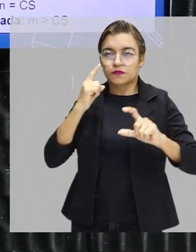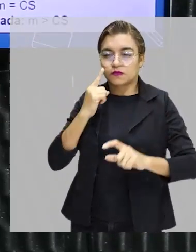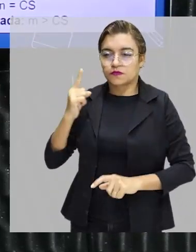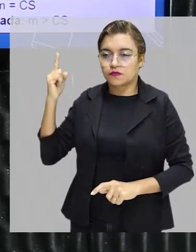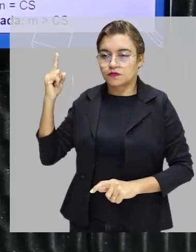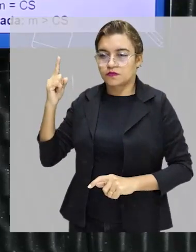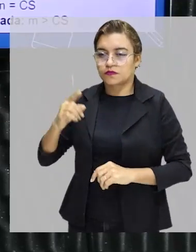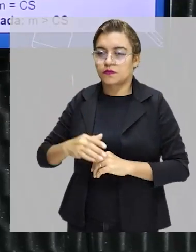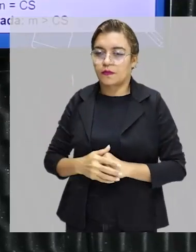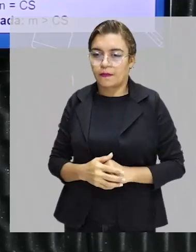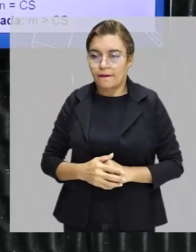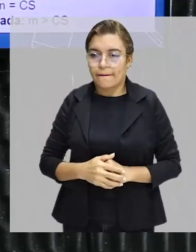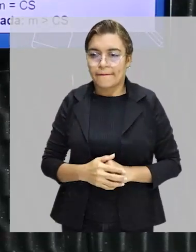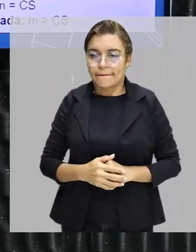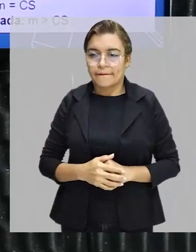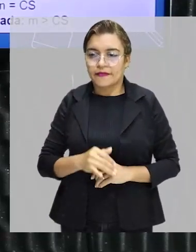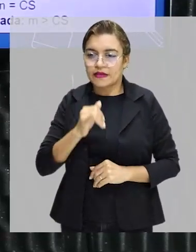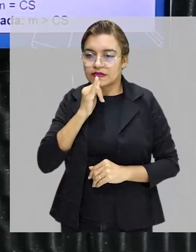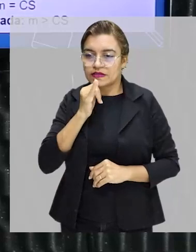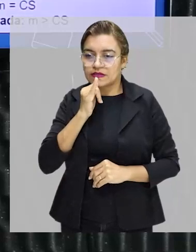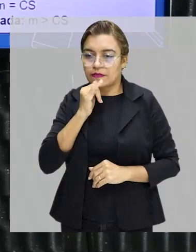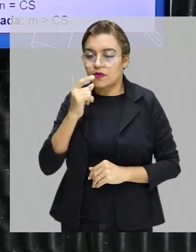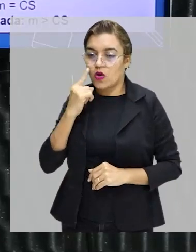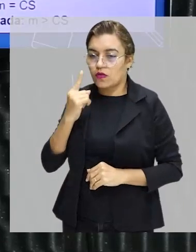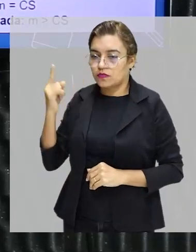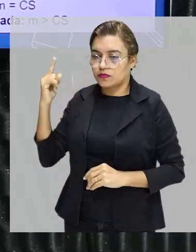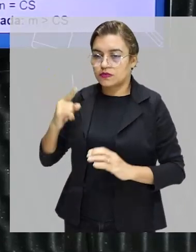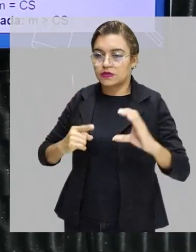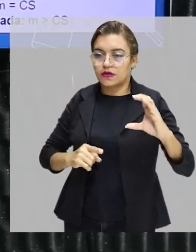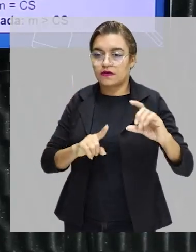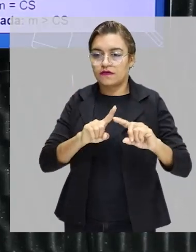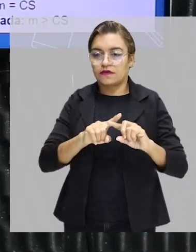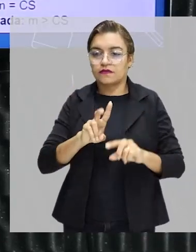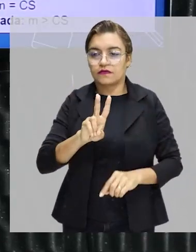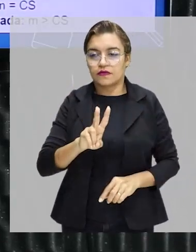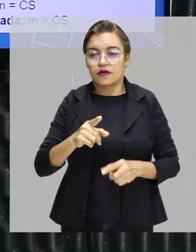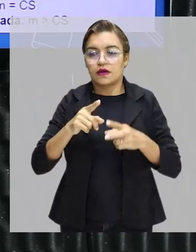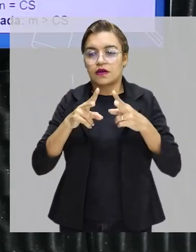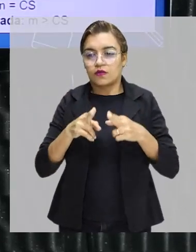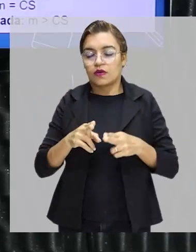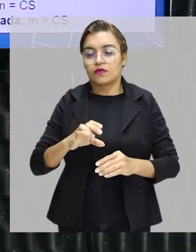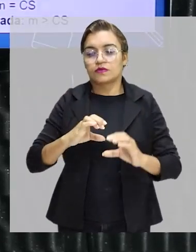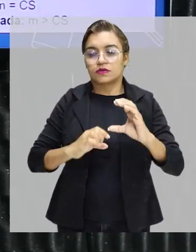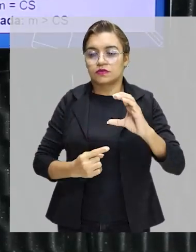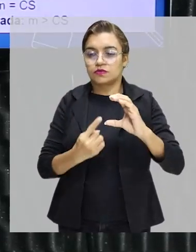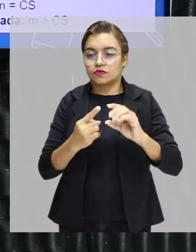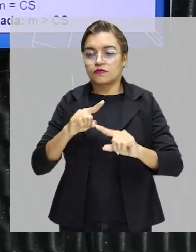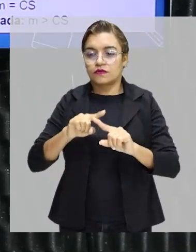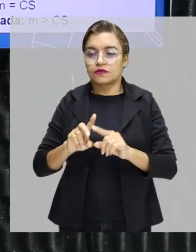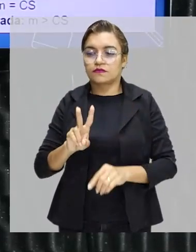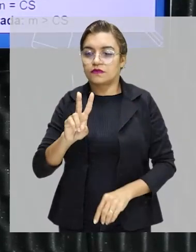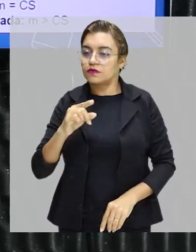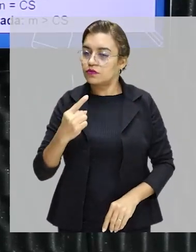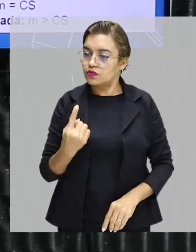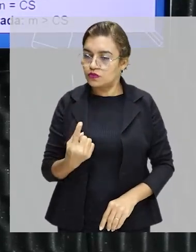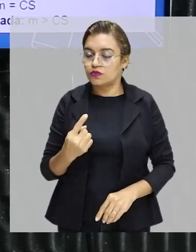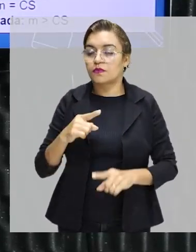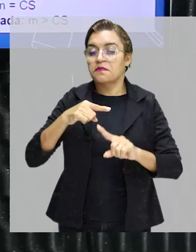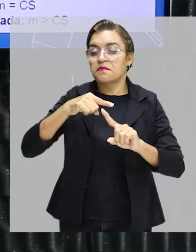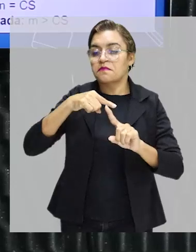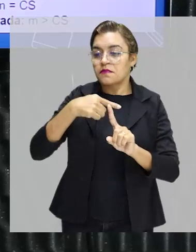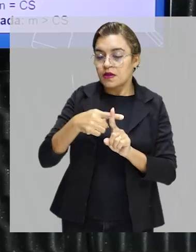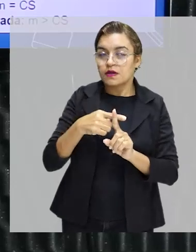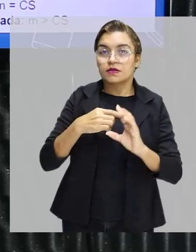a concentração da primeira solução vezes o volume da primeira solução, mais a concentração da